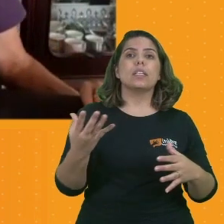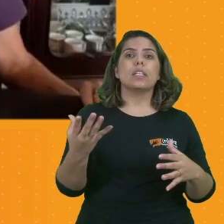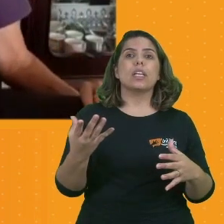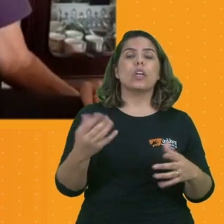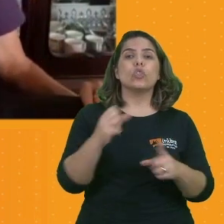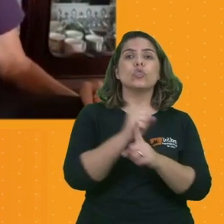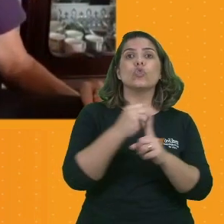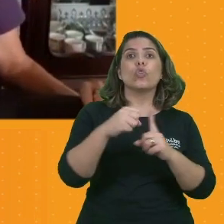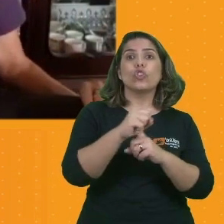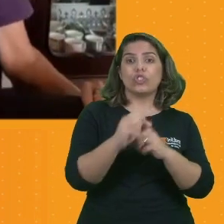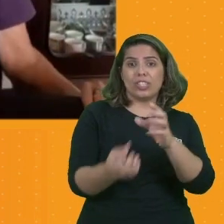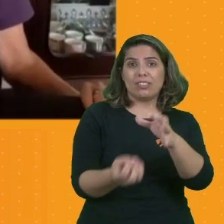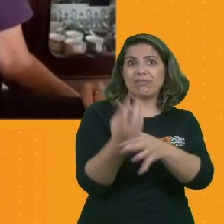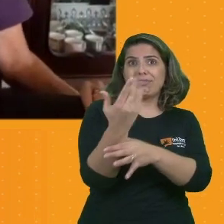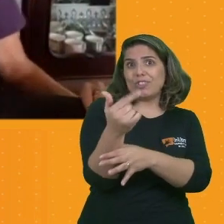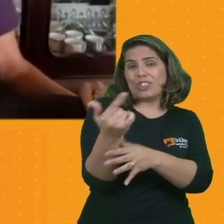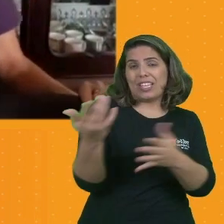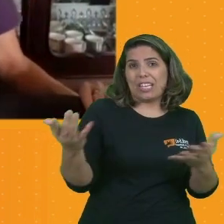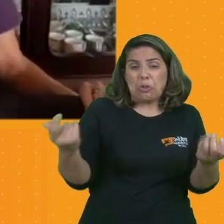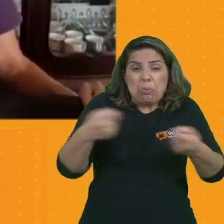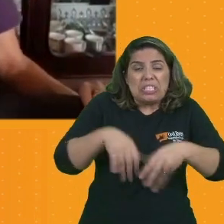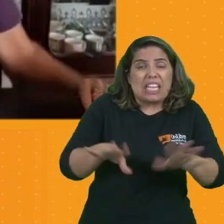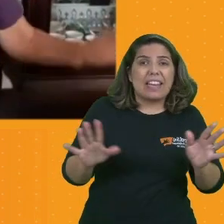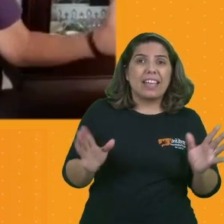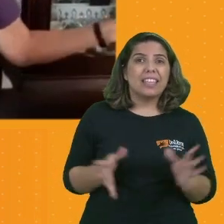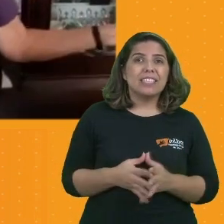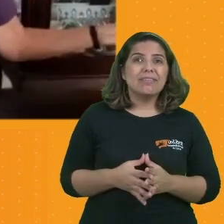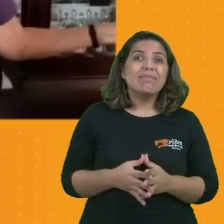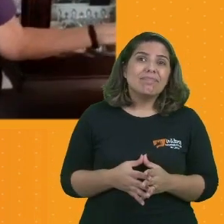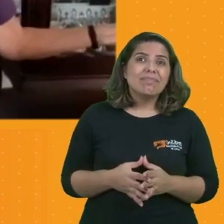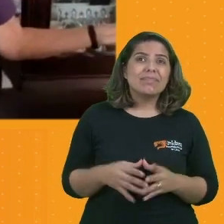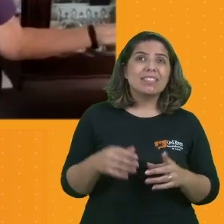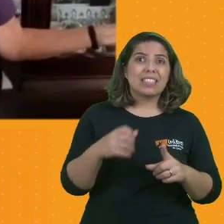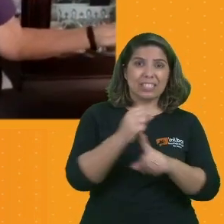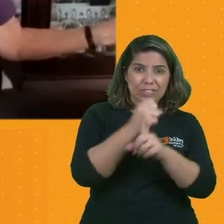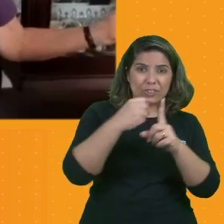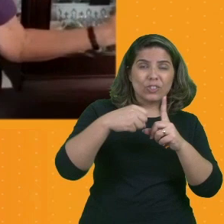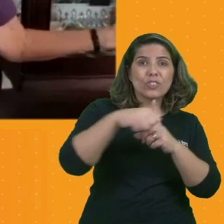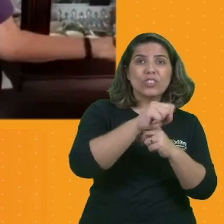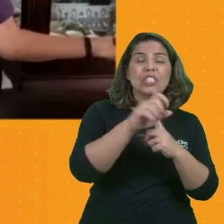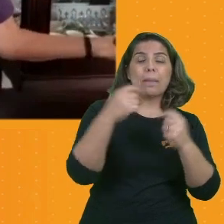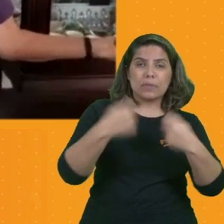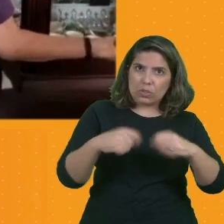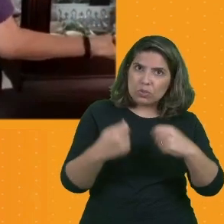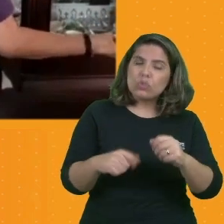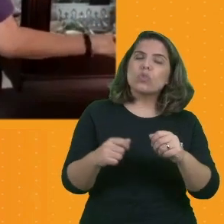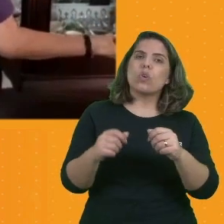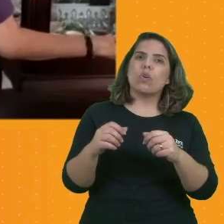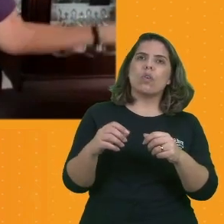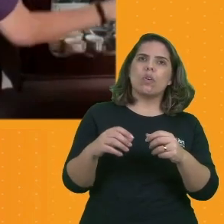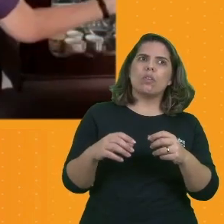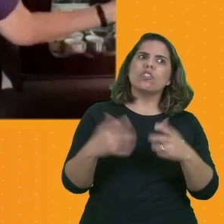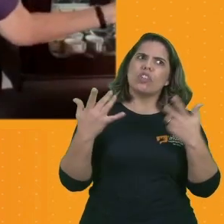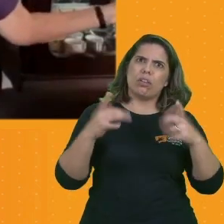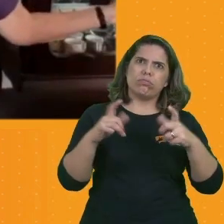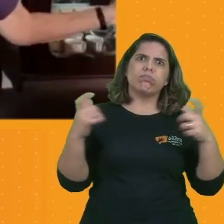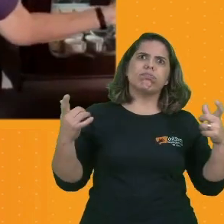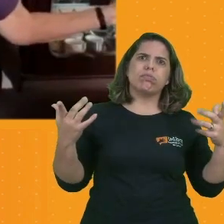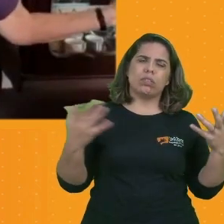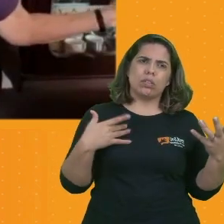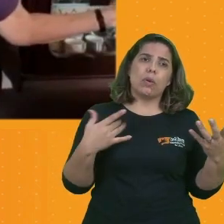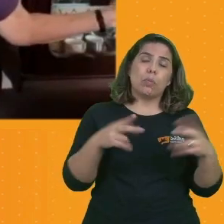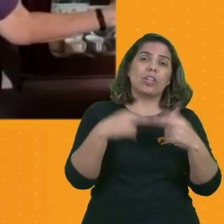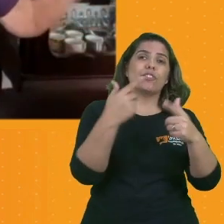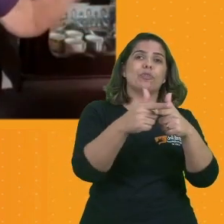sociologia não é necessário cirurgia foi necessária desenvolveu uma é isso era eu também